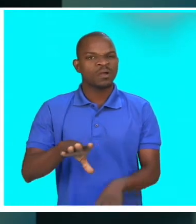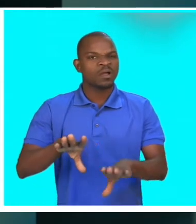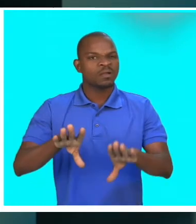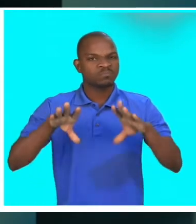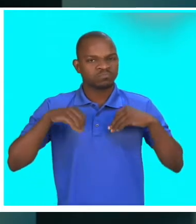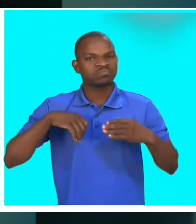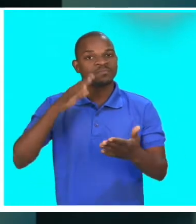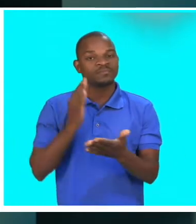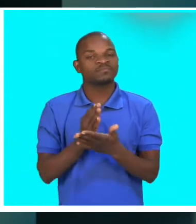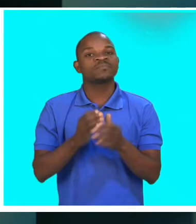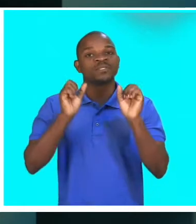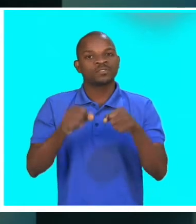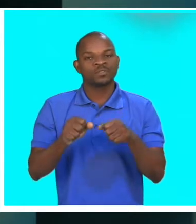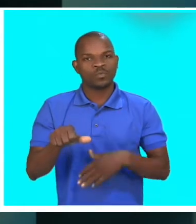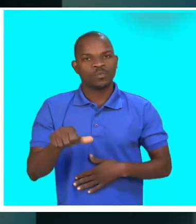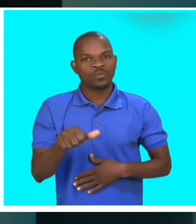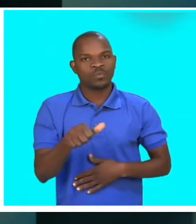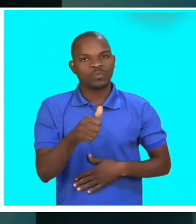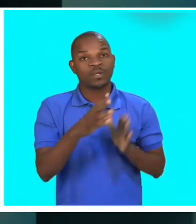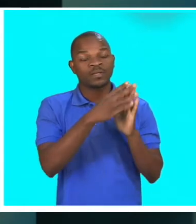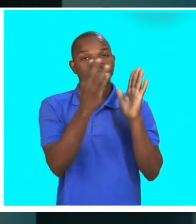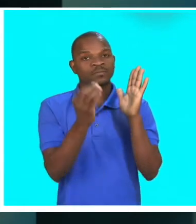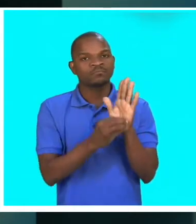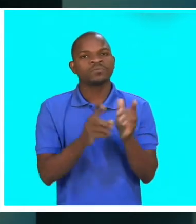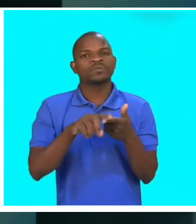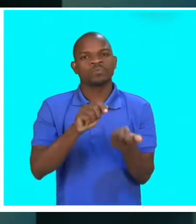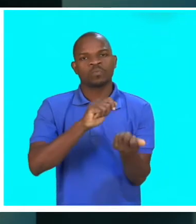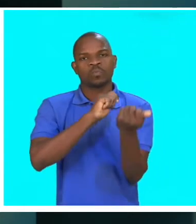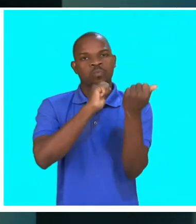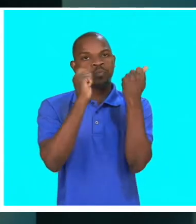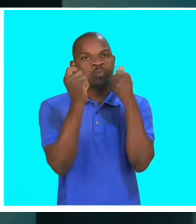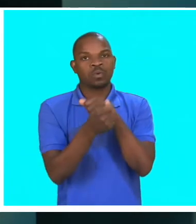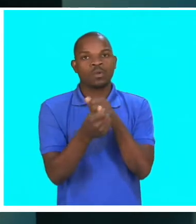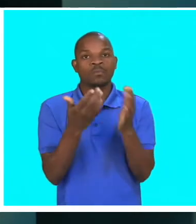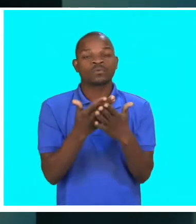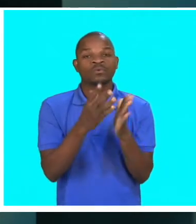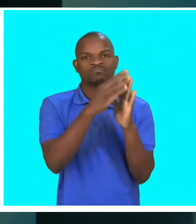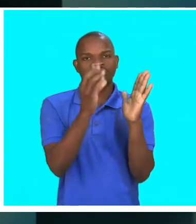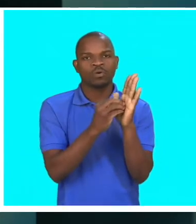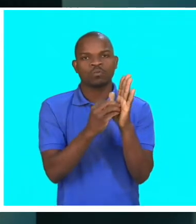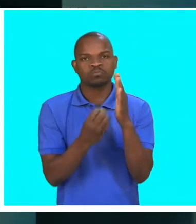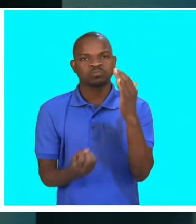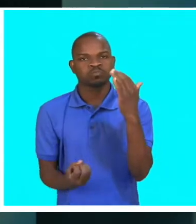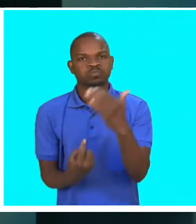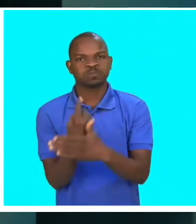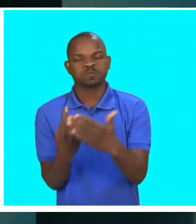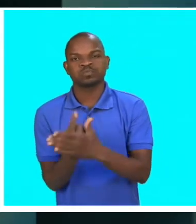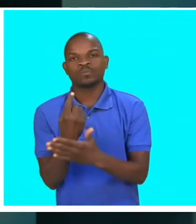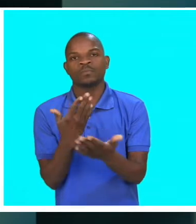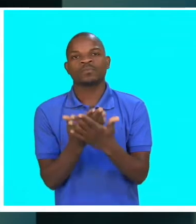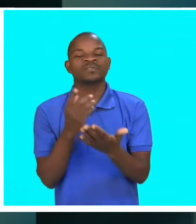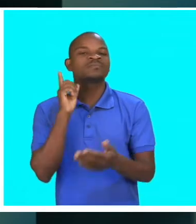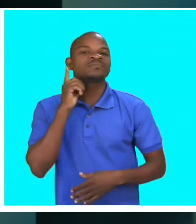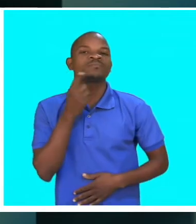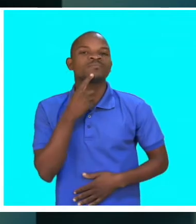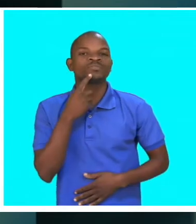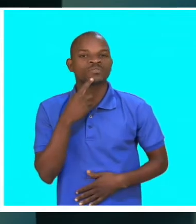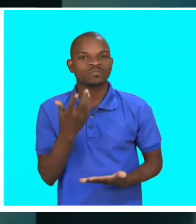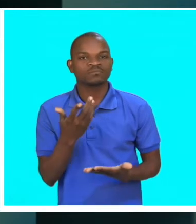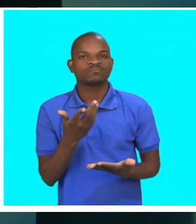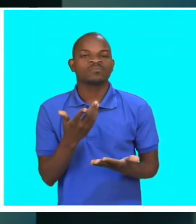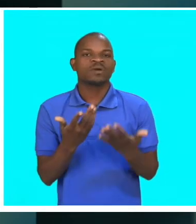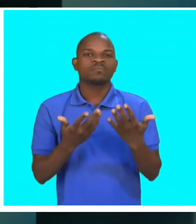acreditava que era possível melhorar os resultados, era possível mudar as coisas. Os resultados estão a aparecer, portanto é a resposta que